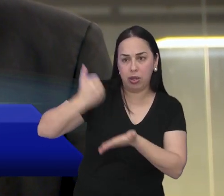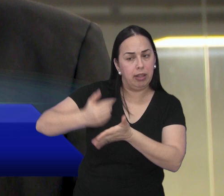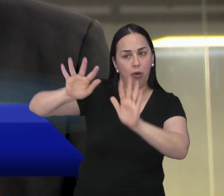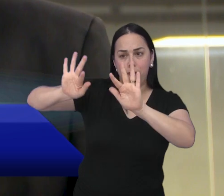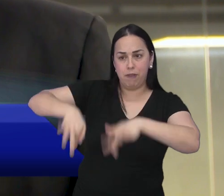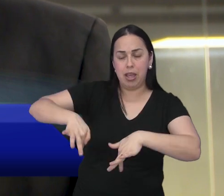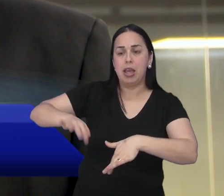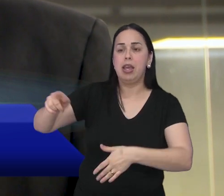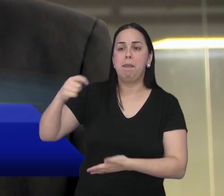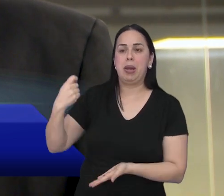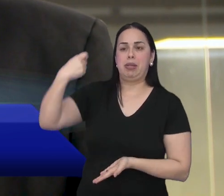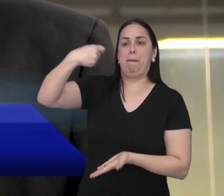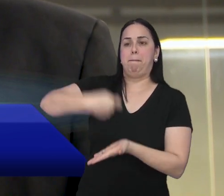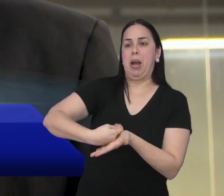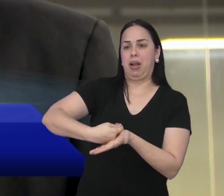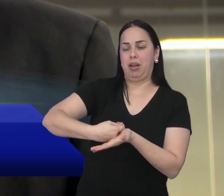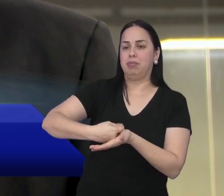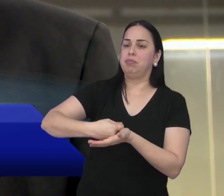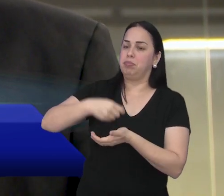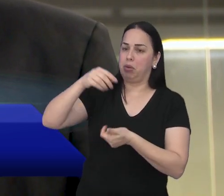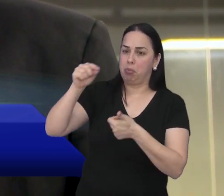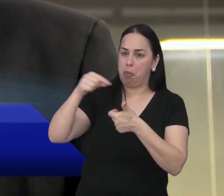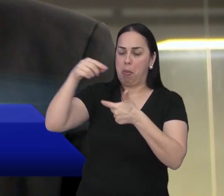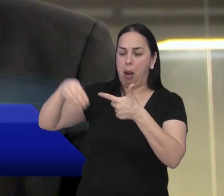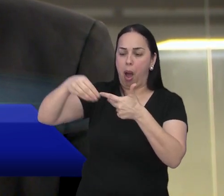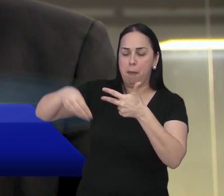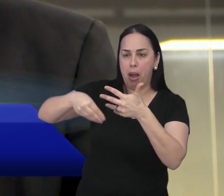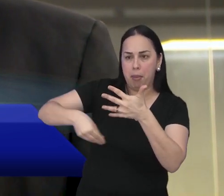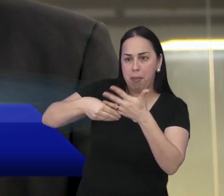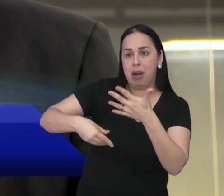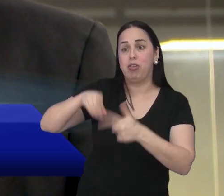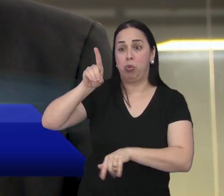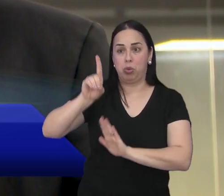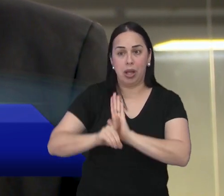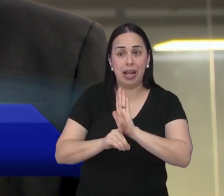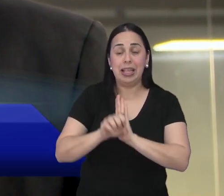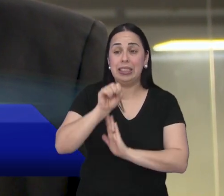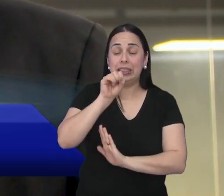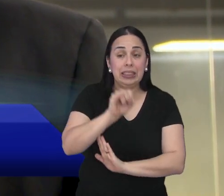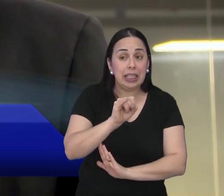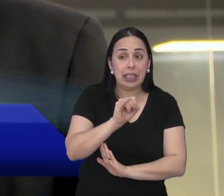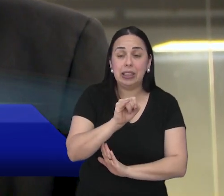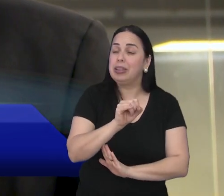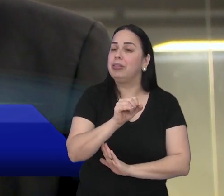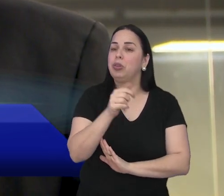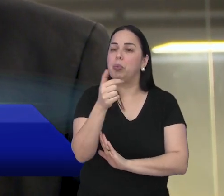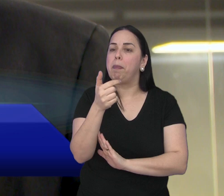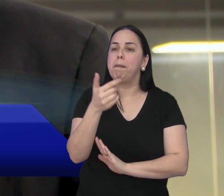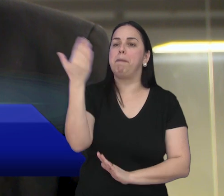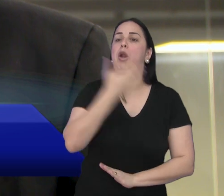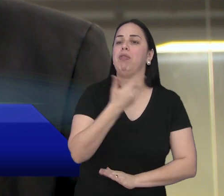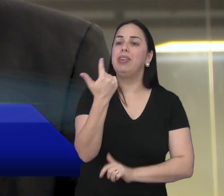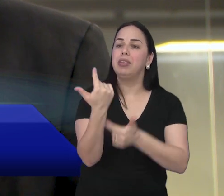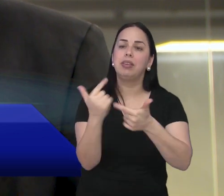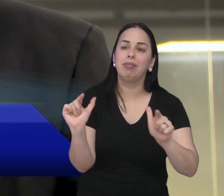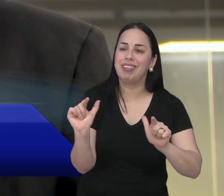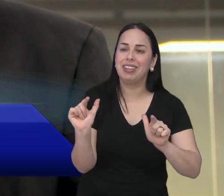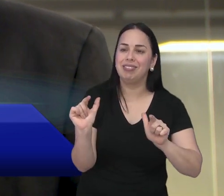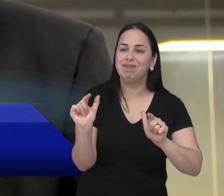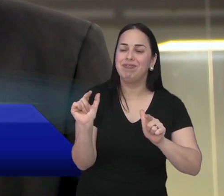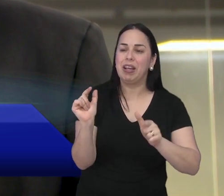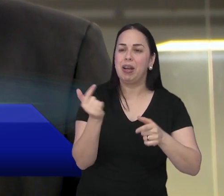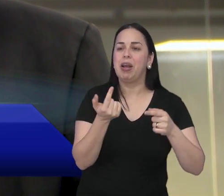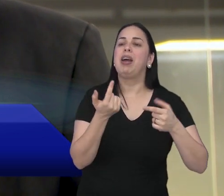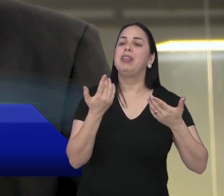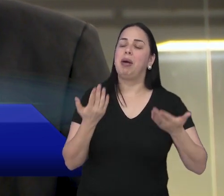do contrato e determinar o pagamento das verbas, como eu disse, com todos os direitos. Se não ficar comprovado que seria o caso da rescisão